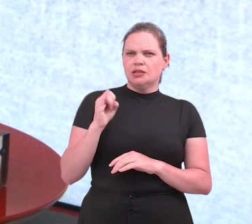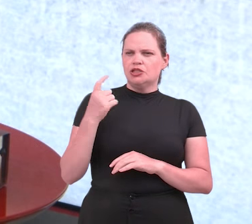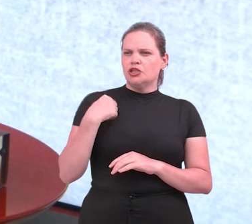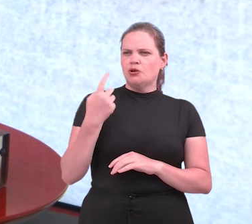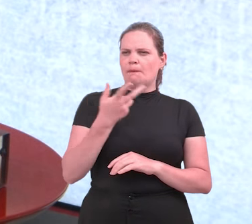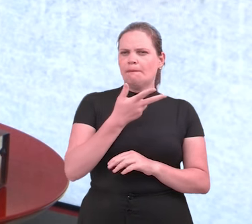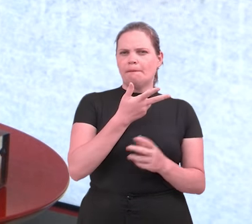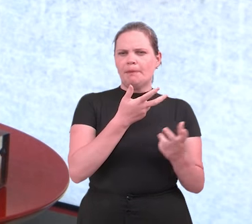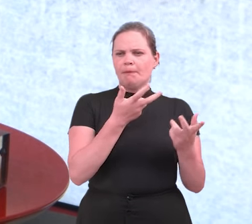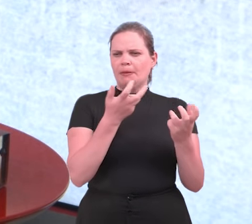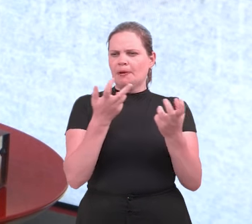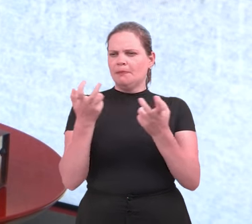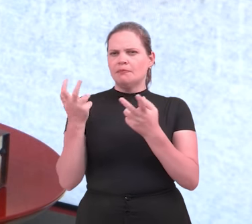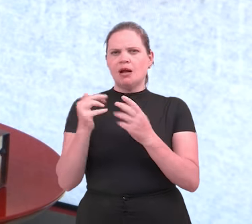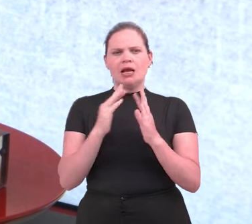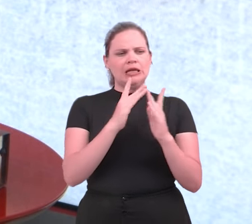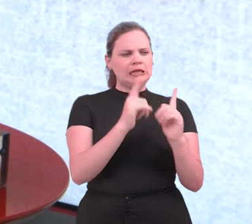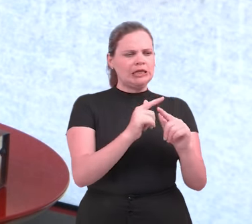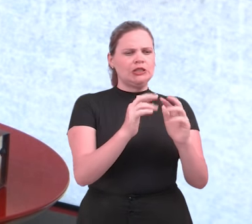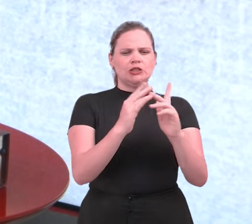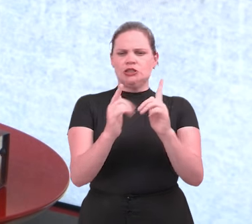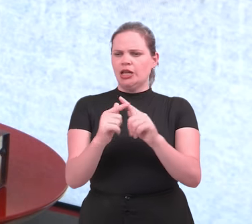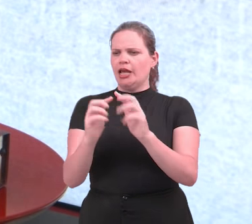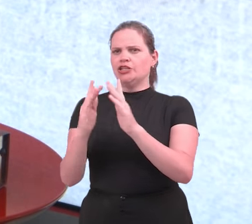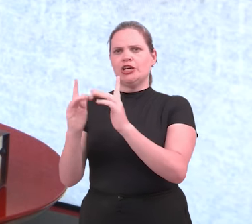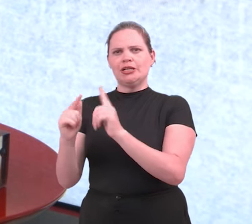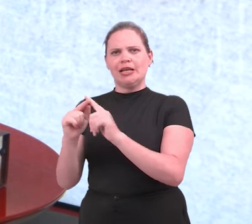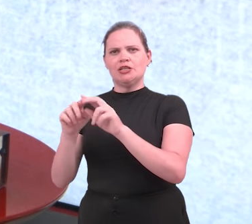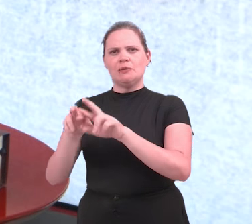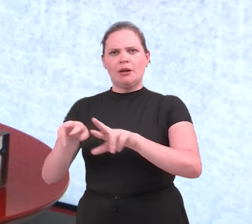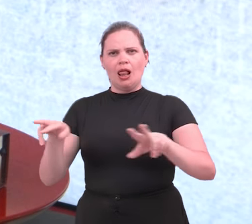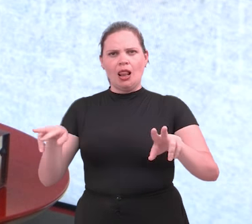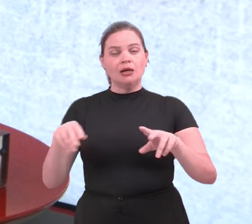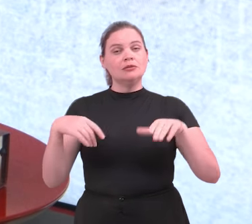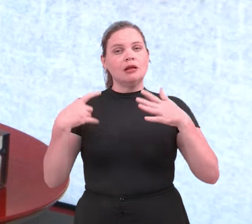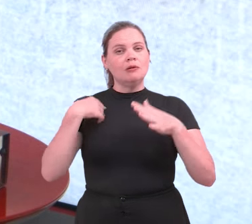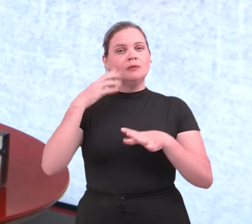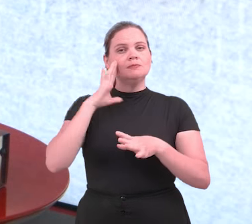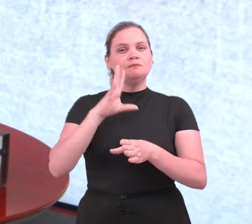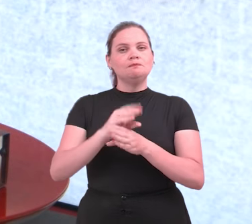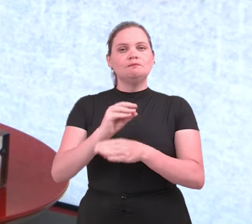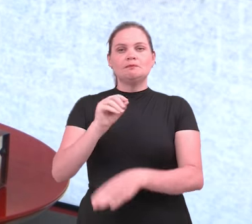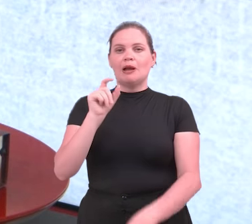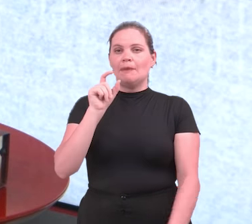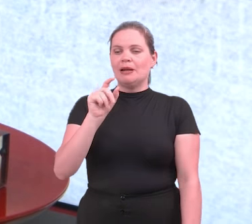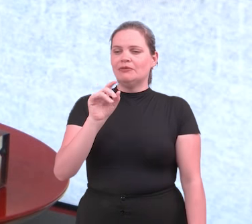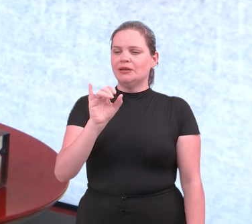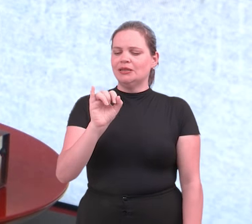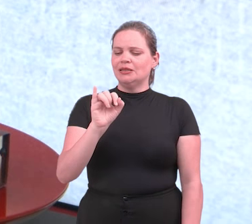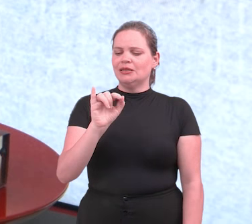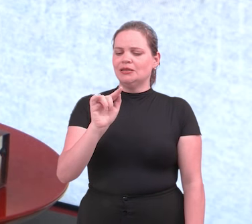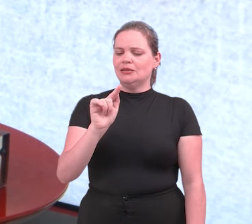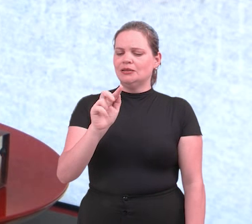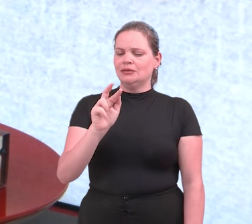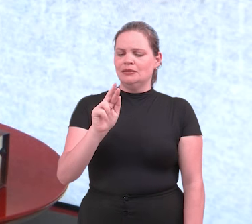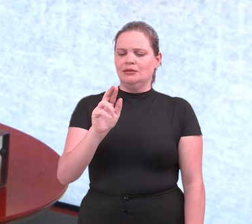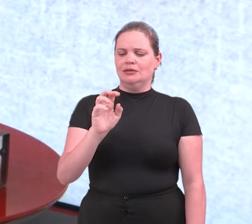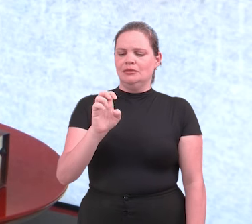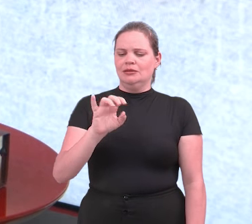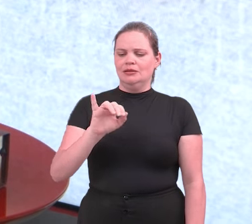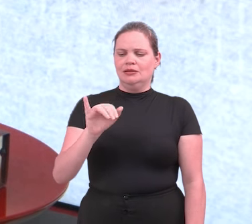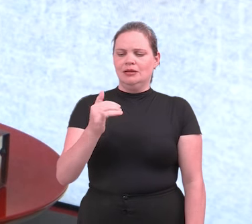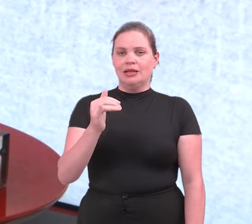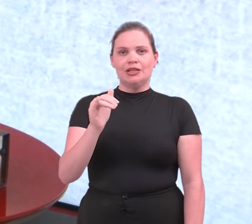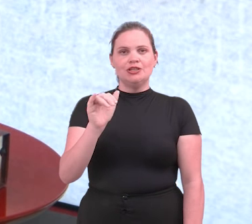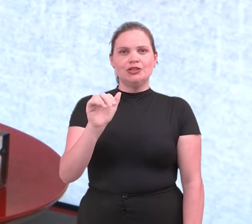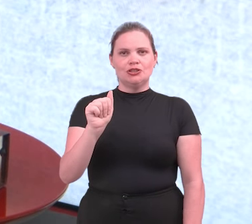tantas igrejas, deve-se levar em conta que o termo igreja, a palavra igreja, é usada muitas vezes